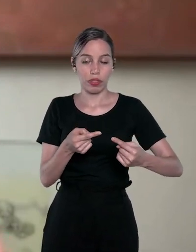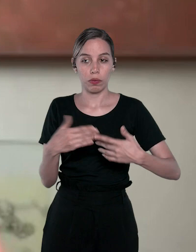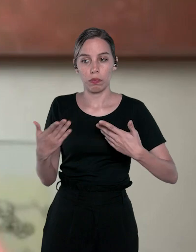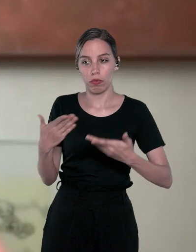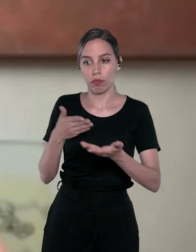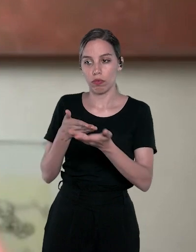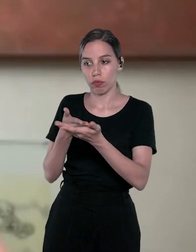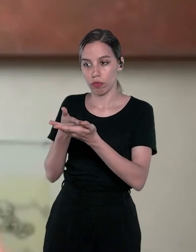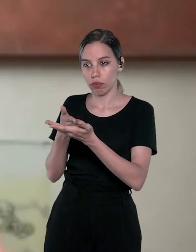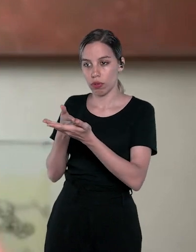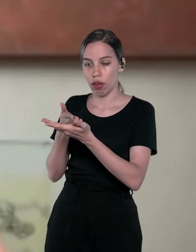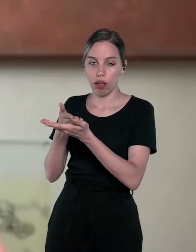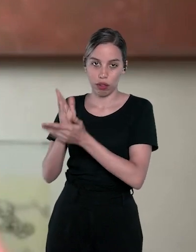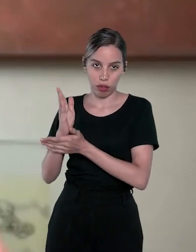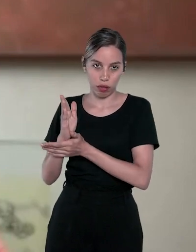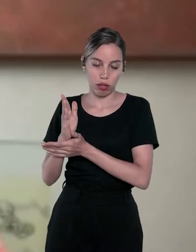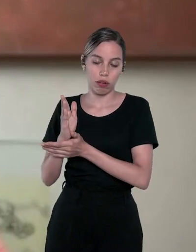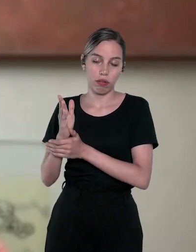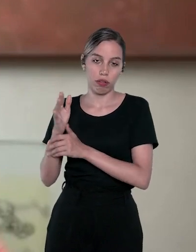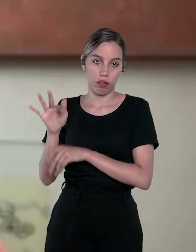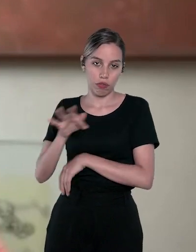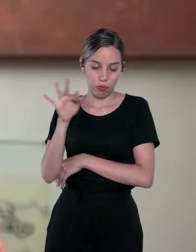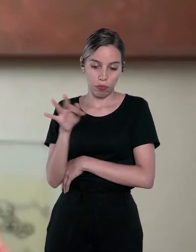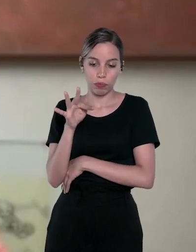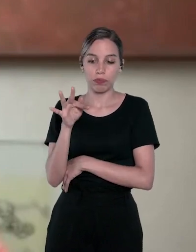Faculdade de Ciências Econômicas,